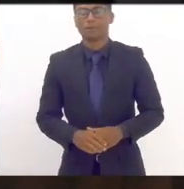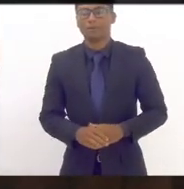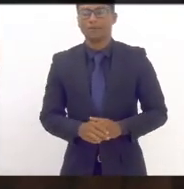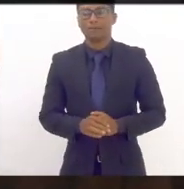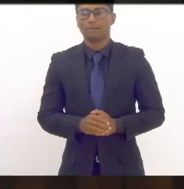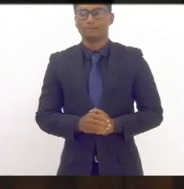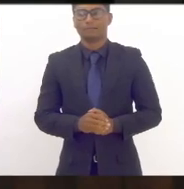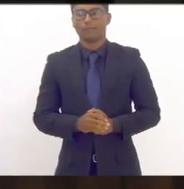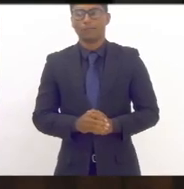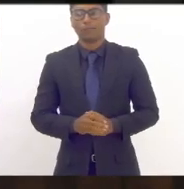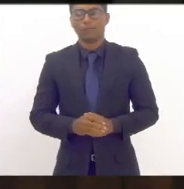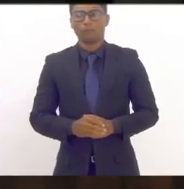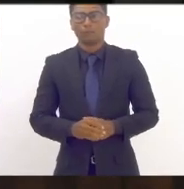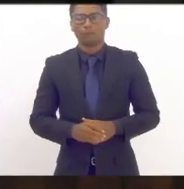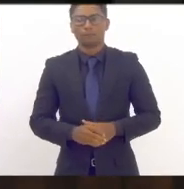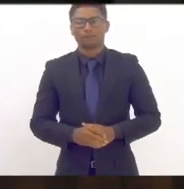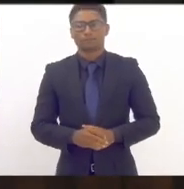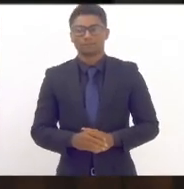aqui,